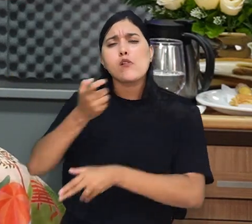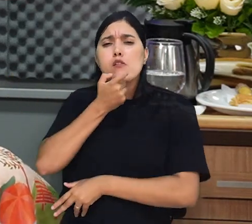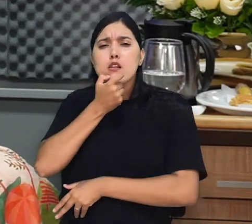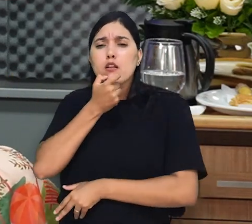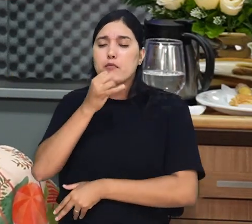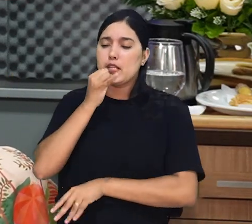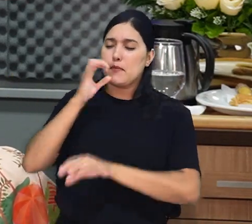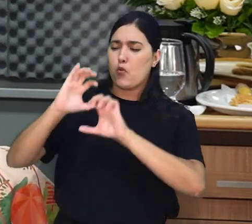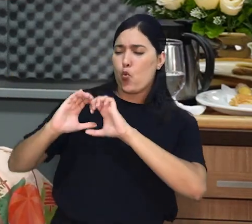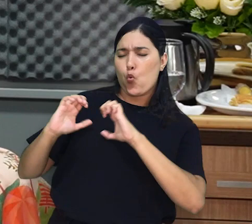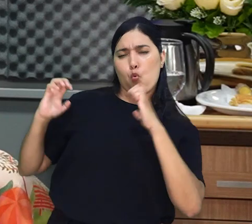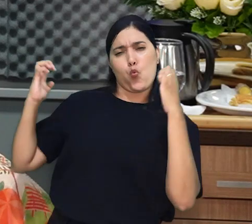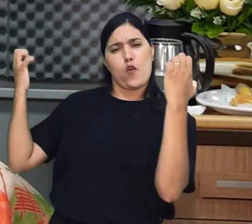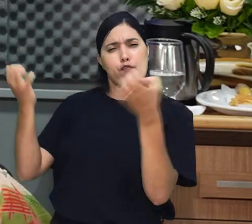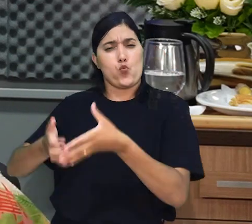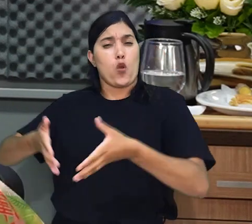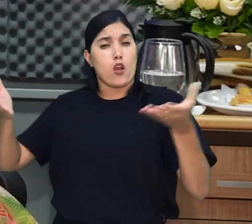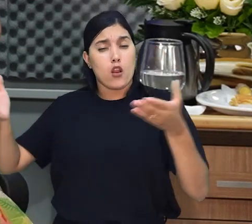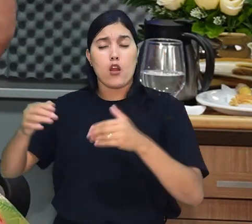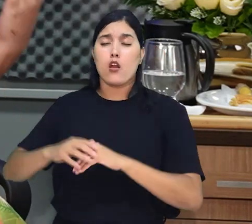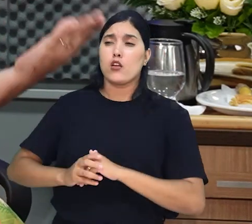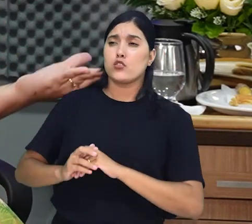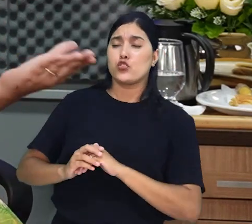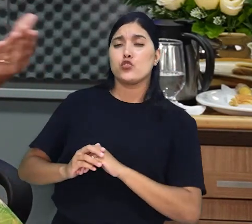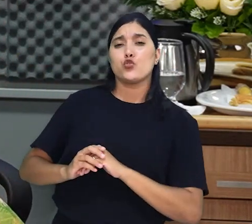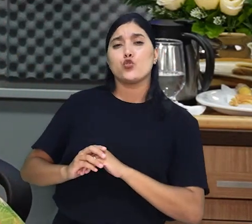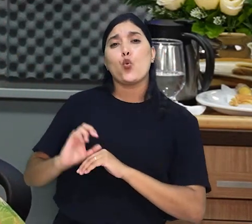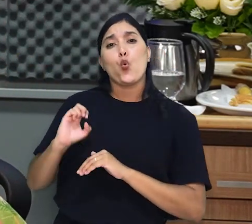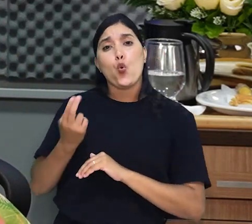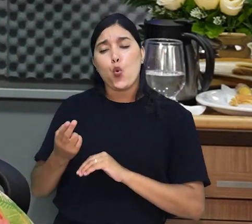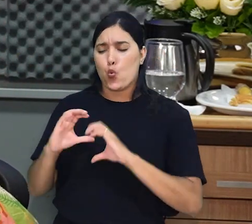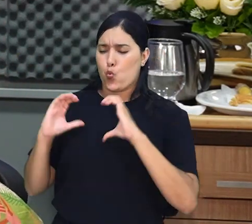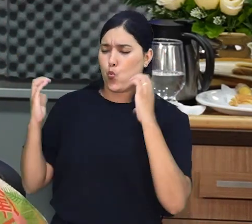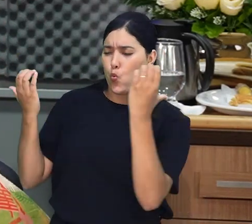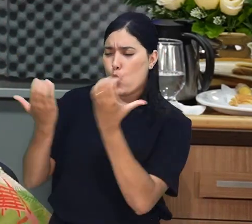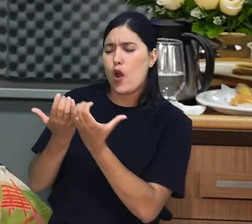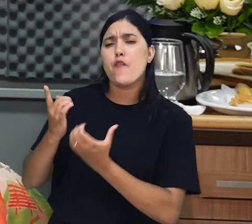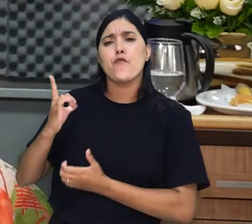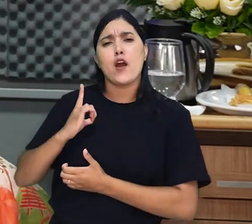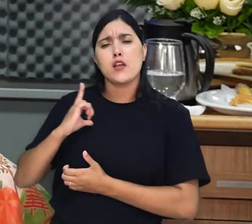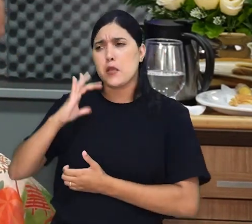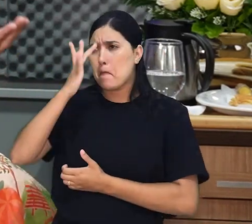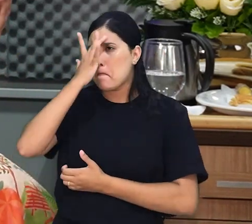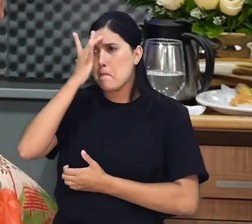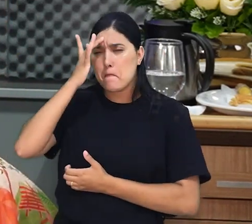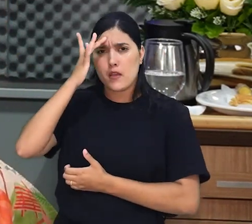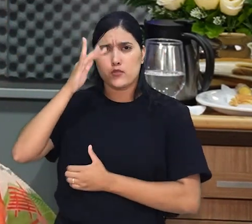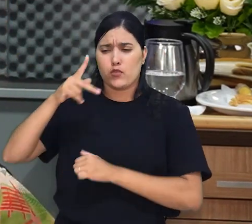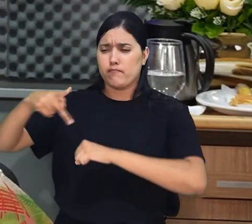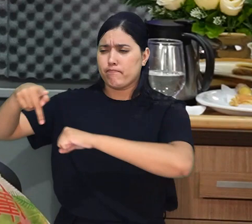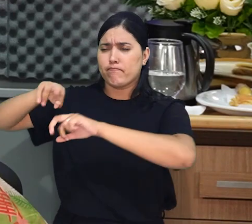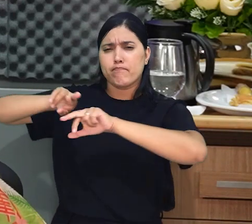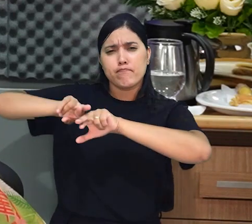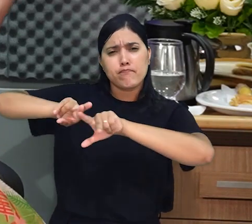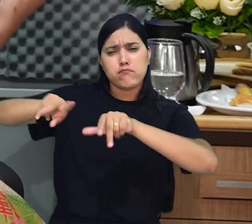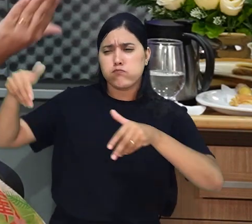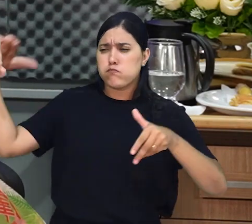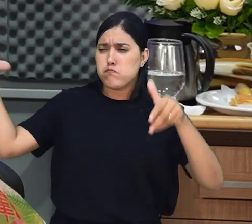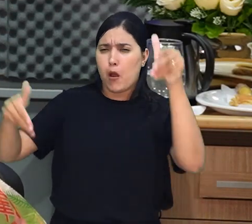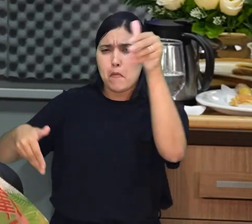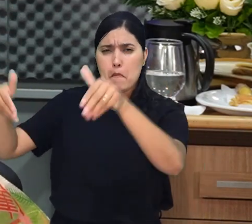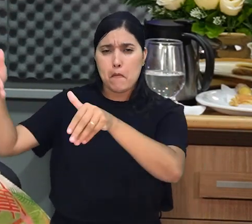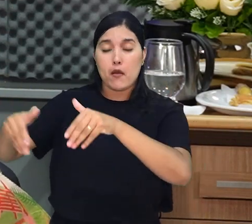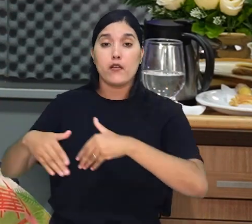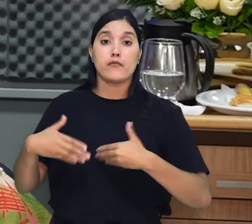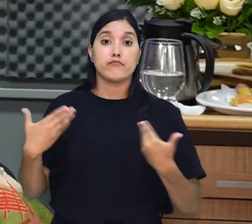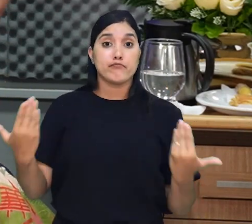assim como o inglês, como eu falei, para grandes conferências, né? Para algum tipo de evento que vai incluir, né,